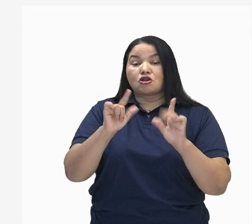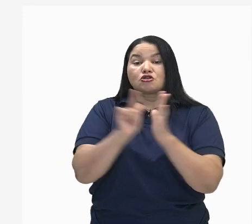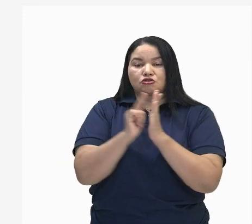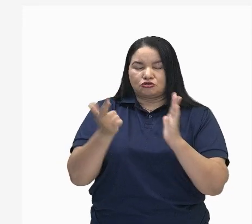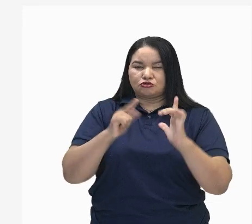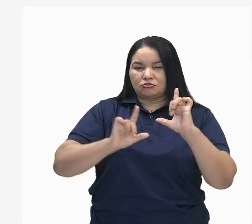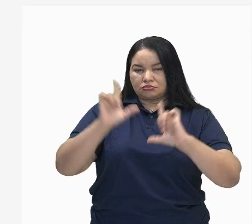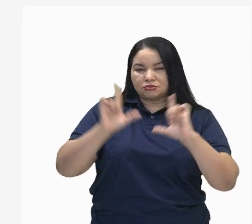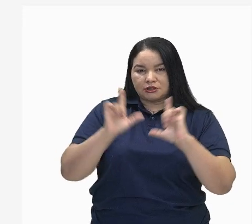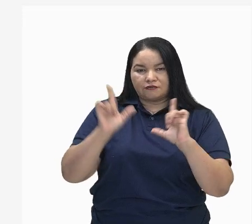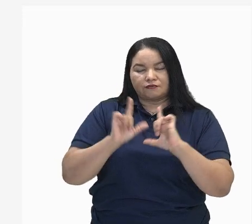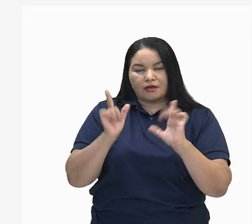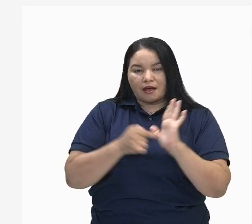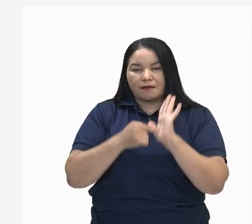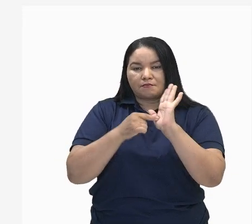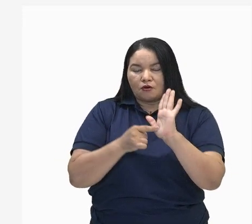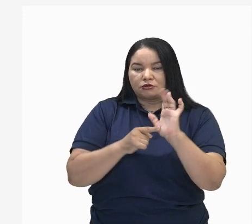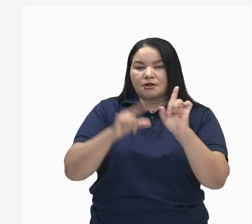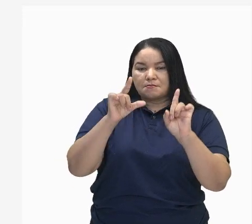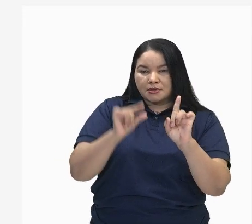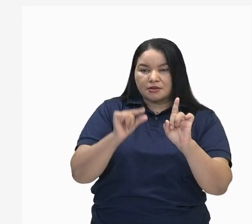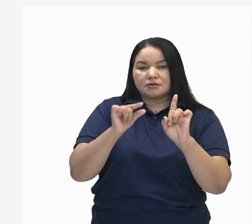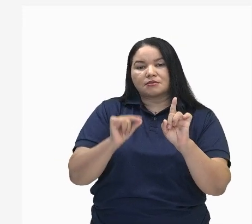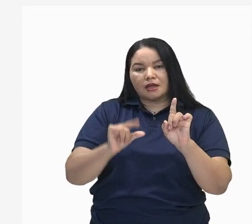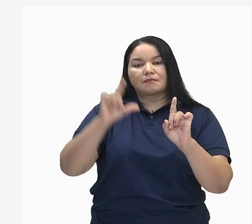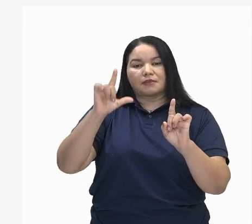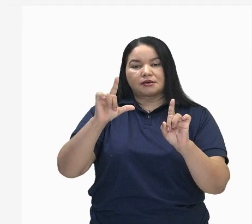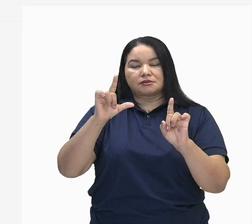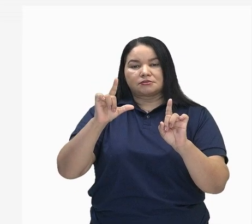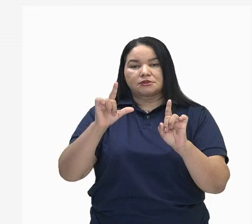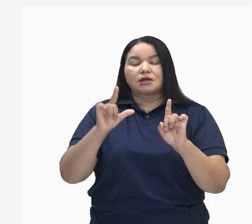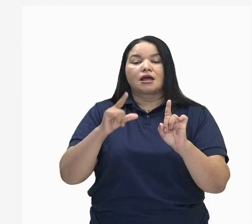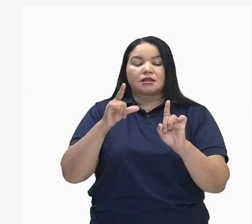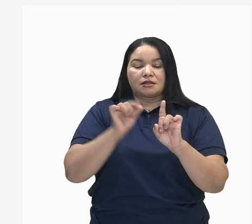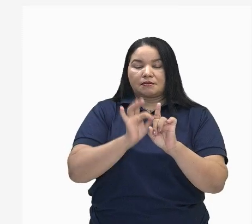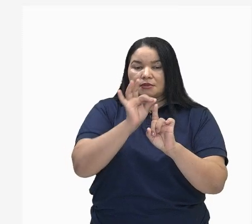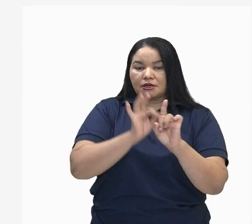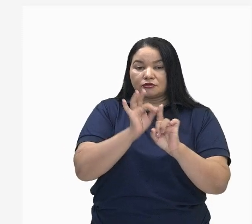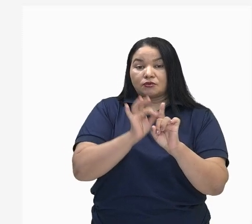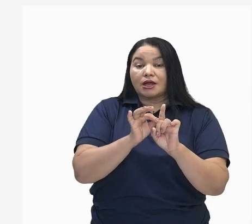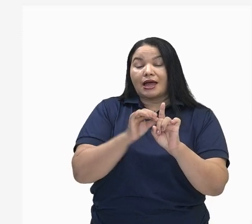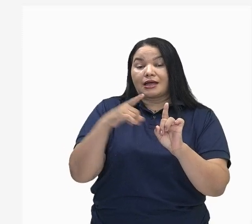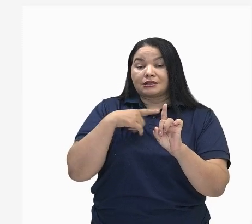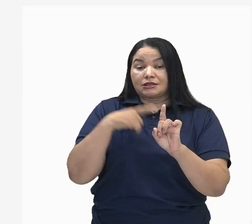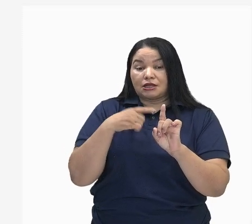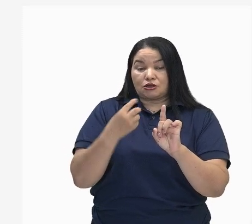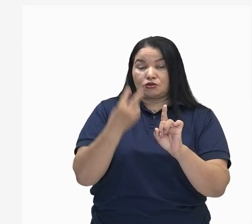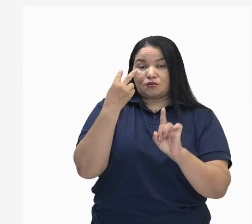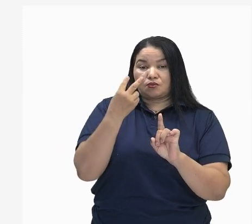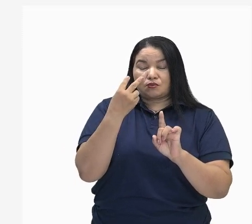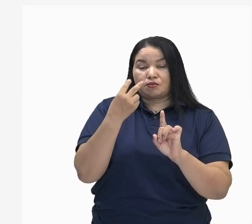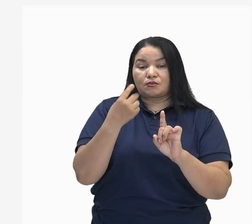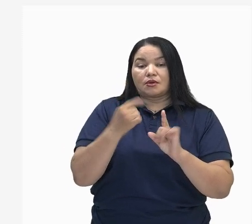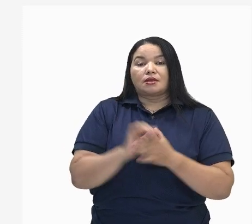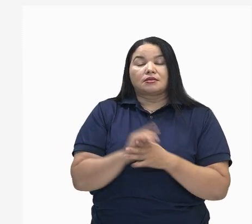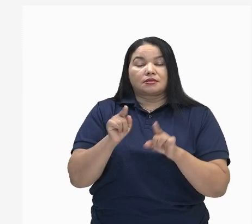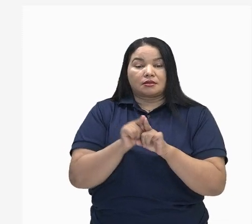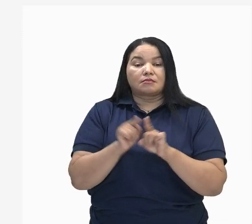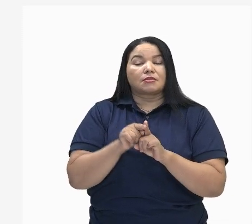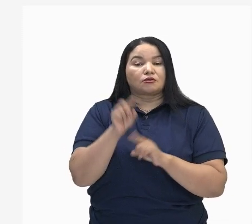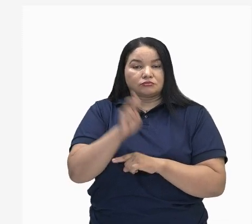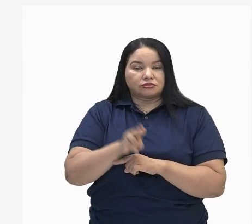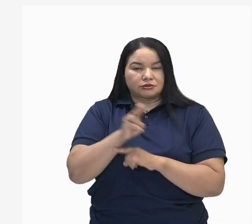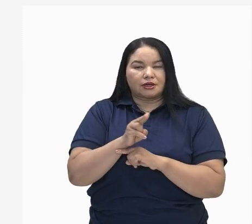a mínima e a máxima, não é? Então, nós temos ali duas linhas, tá? E toda vez é utilizado o gráfico de linhas.